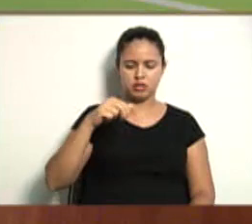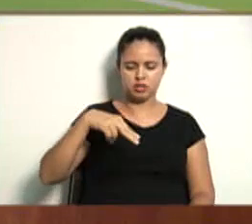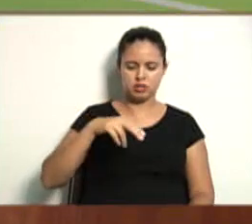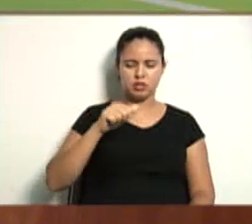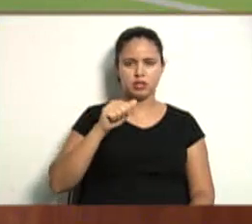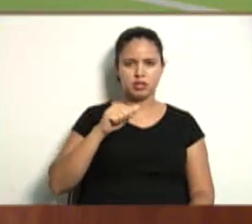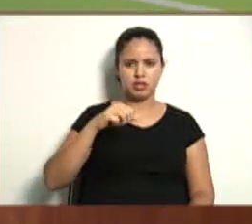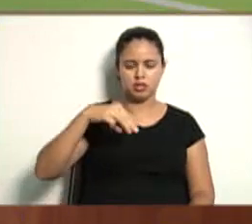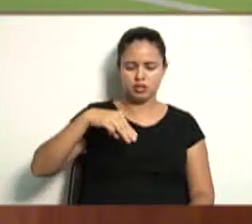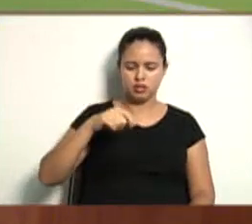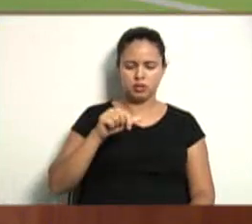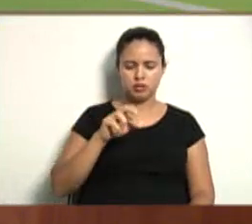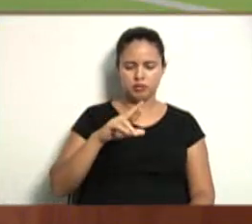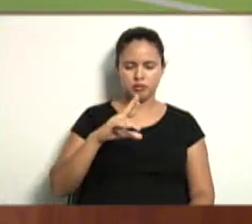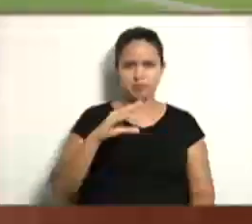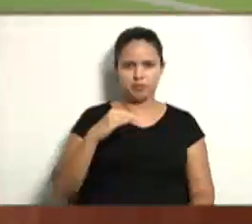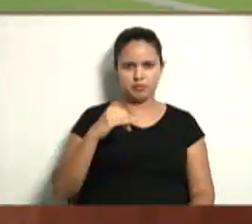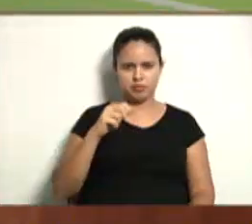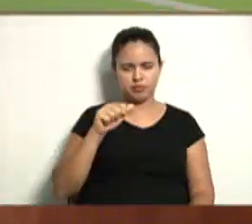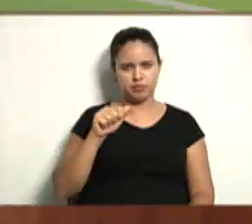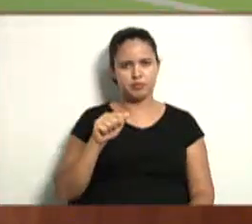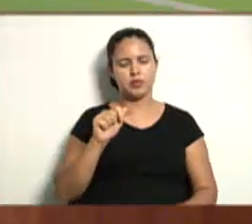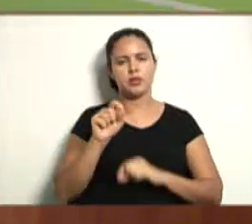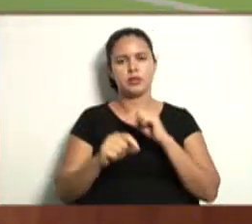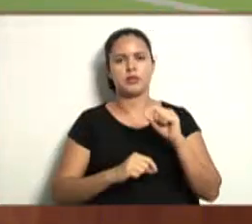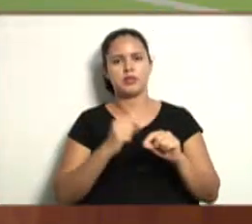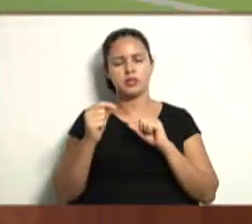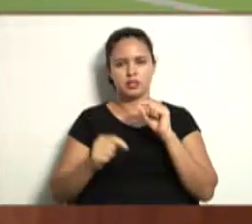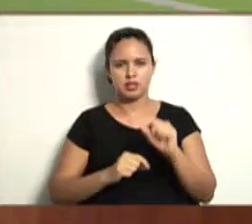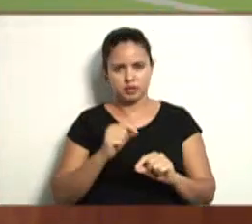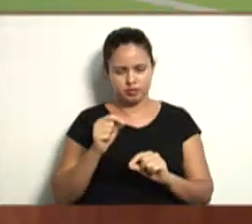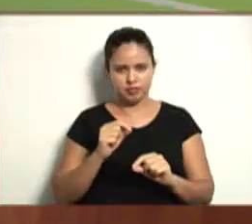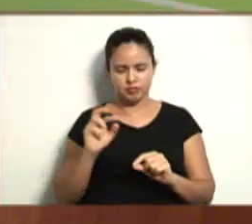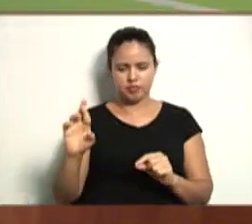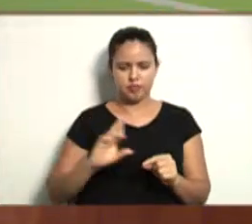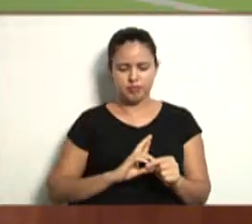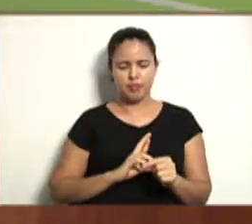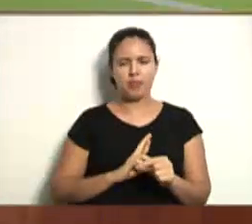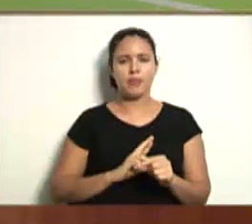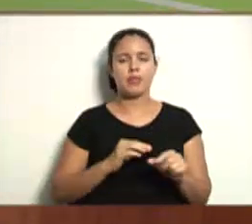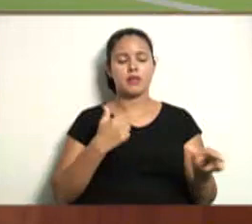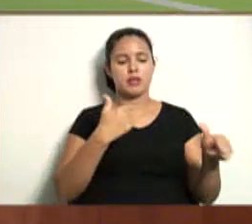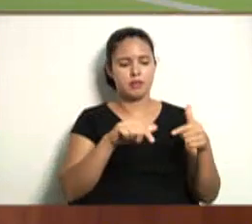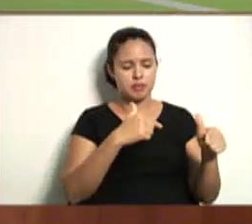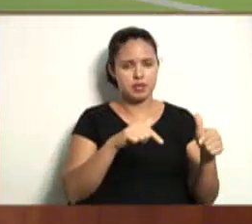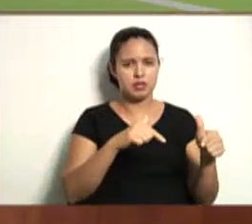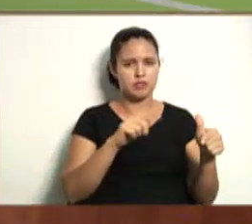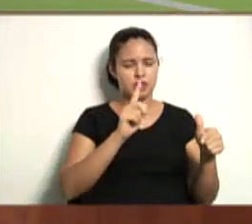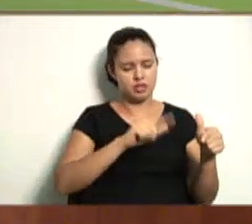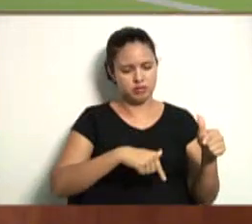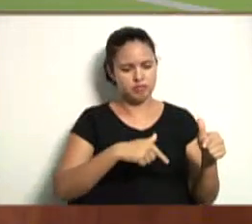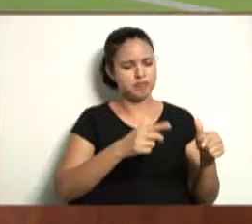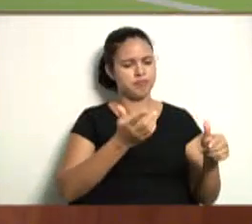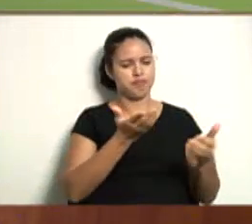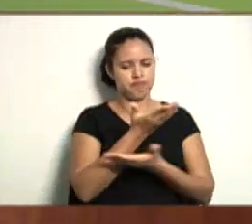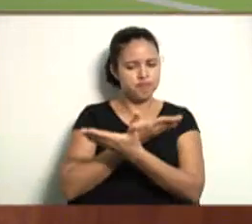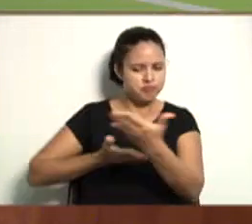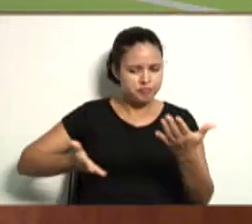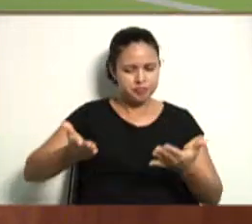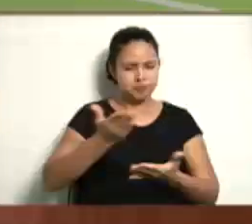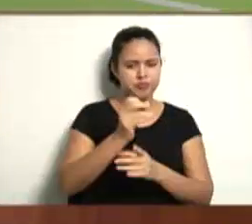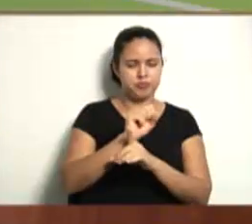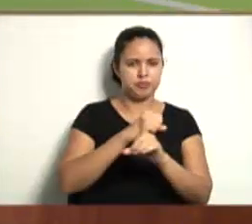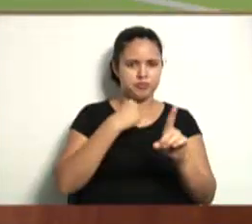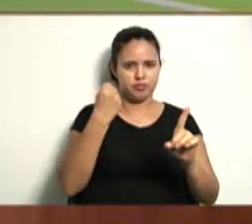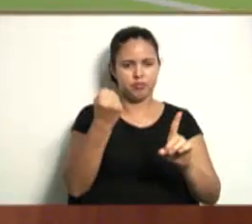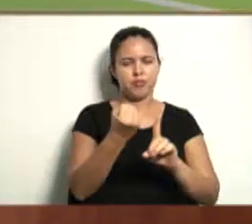xará, resposta correta, claro. Ela posta: dizemos que trabalho é uma relação social, pois é